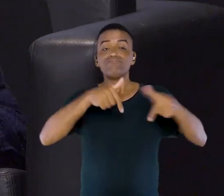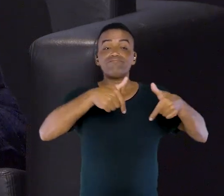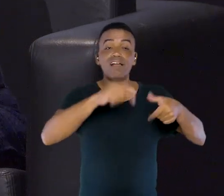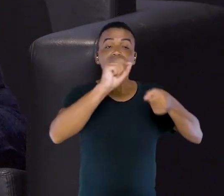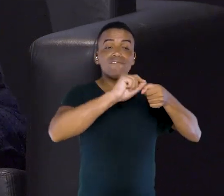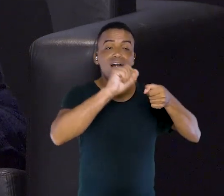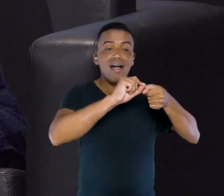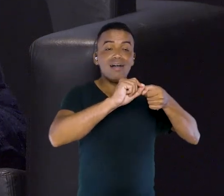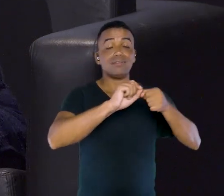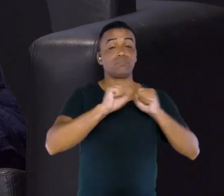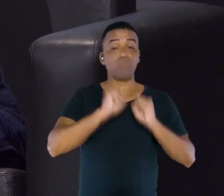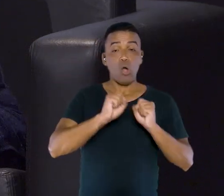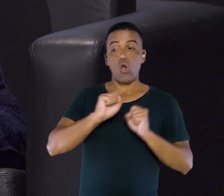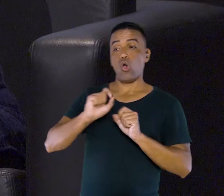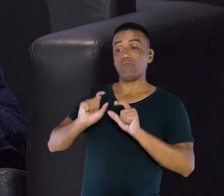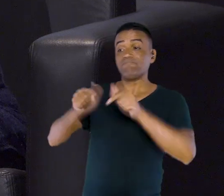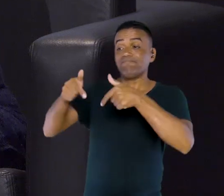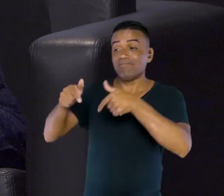não fazer,